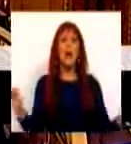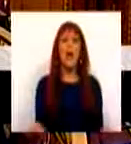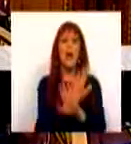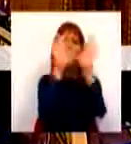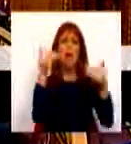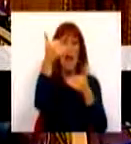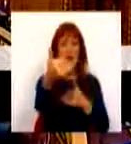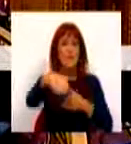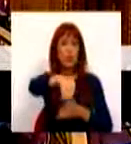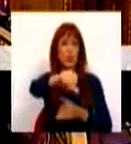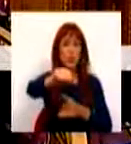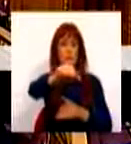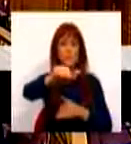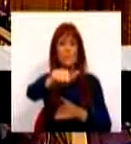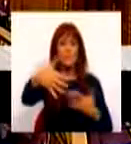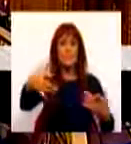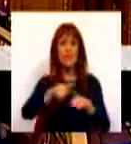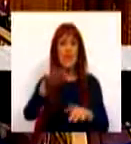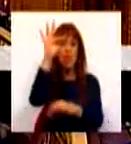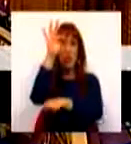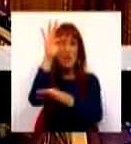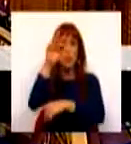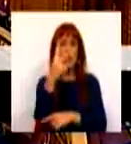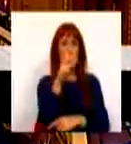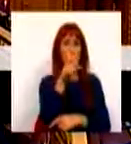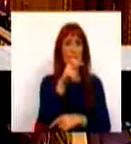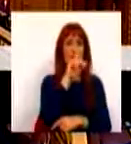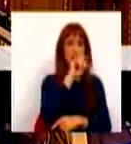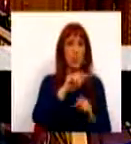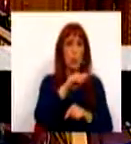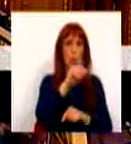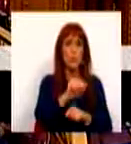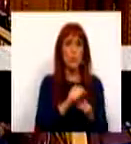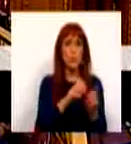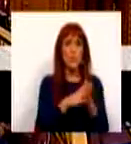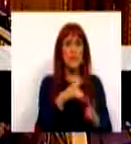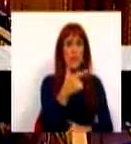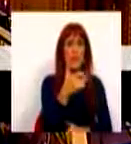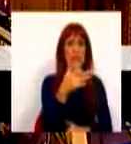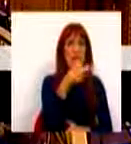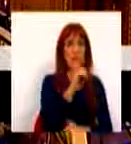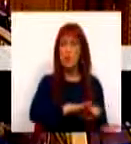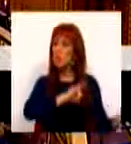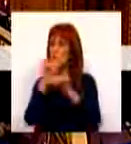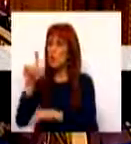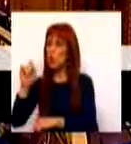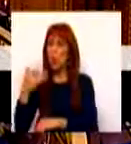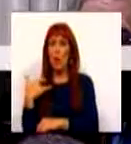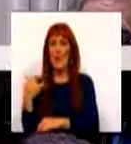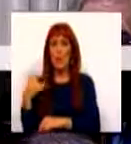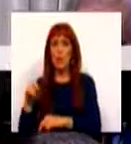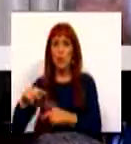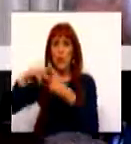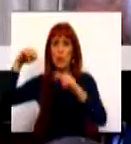os limites territoriais das freguesias de Vila das Aves, no Conselho de Santo Tirso, e de Lordelo, no município